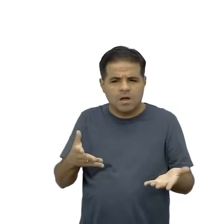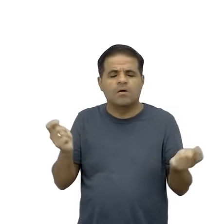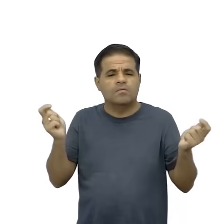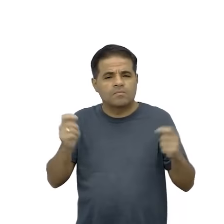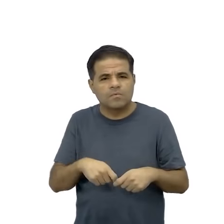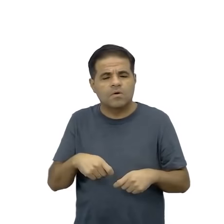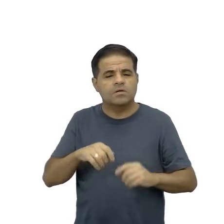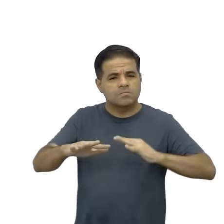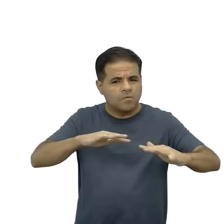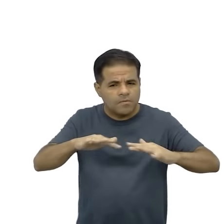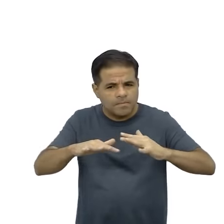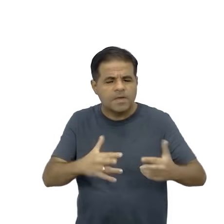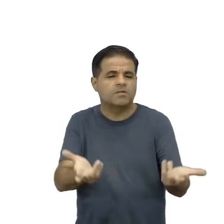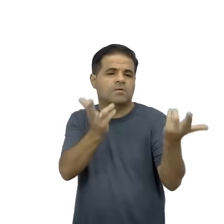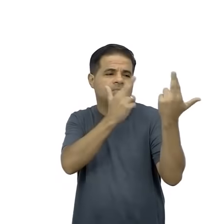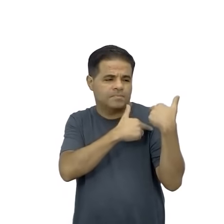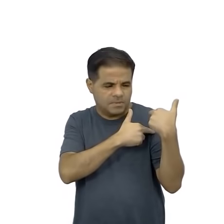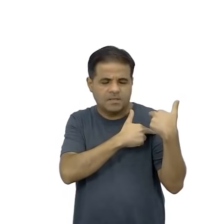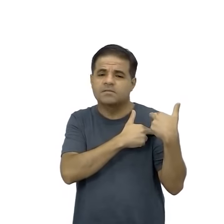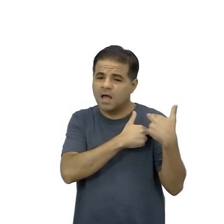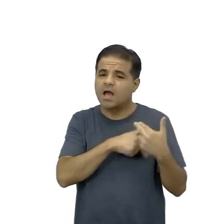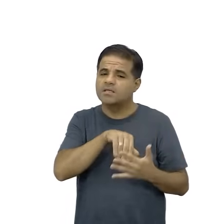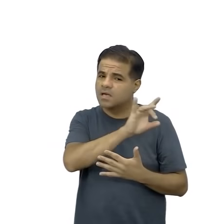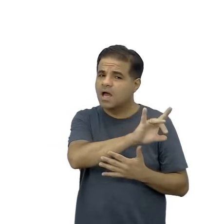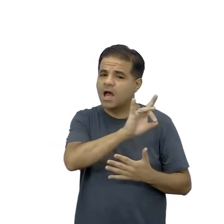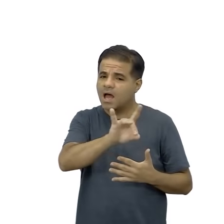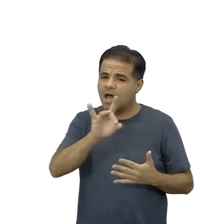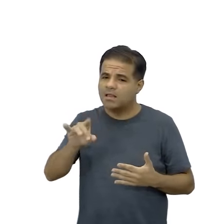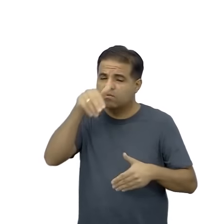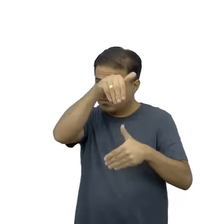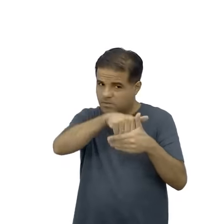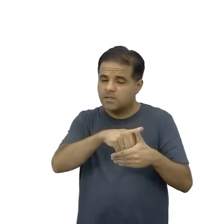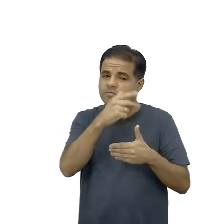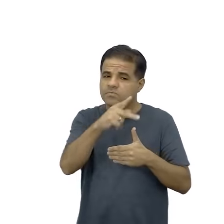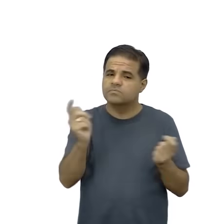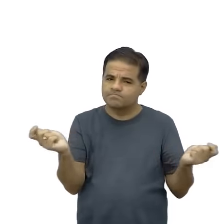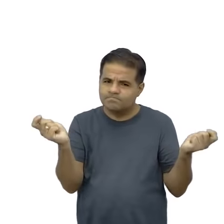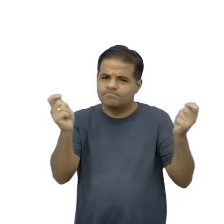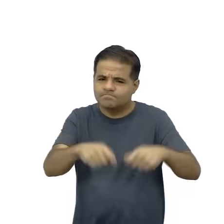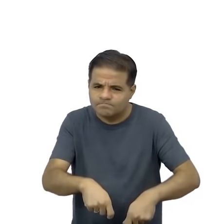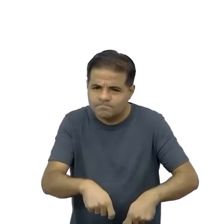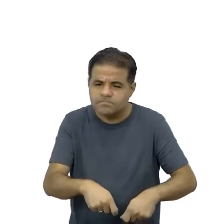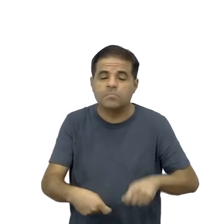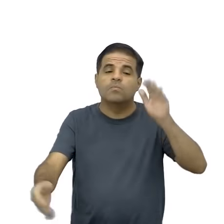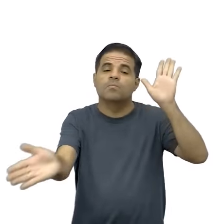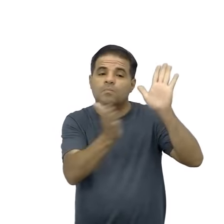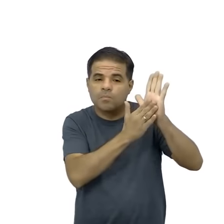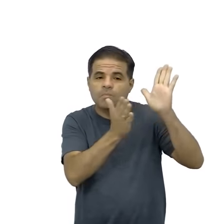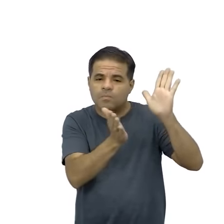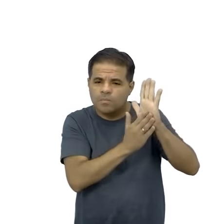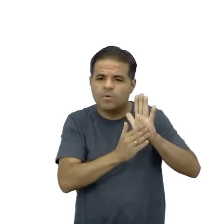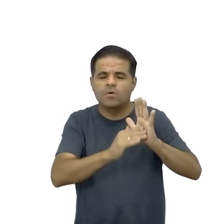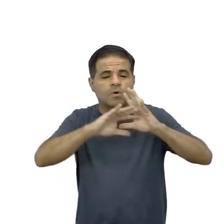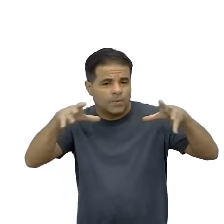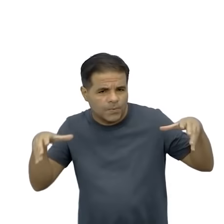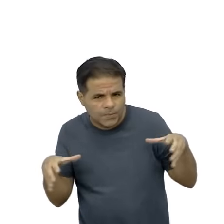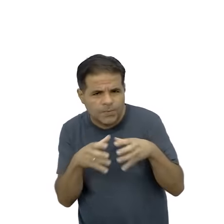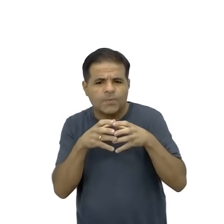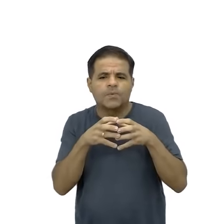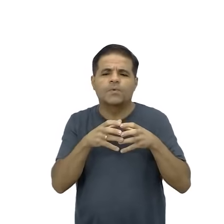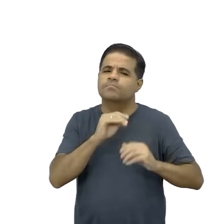esse movimento de responsabilização, né, de cada um dentro das suas condições. Propor também pequenos grupos o